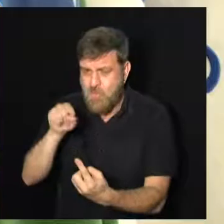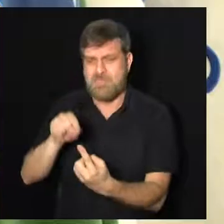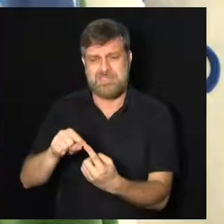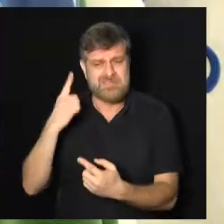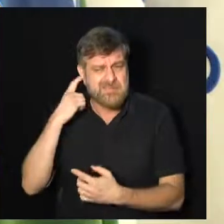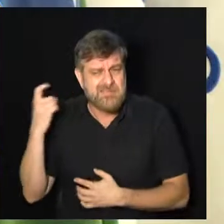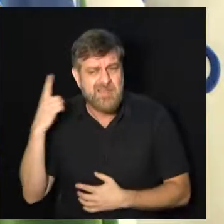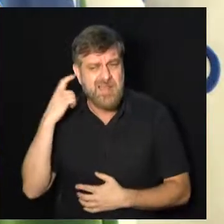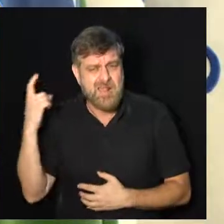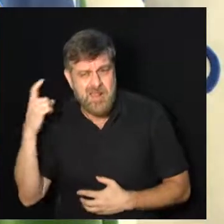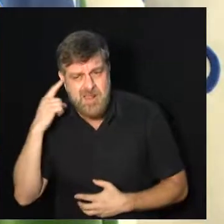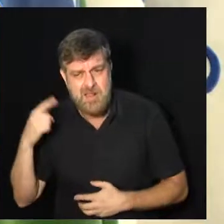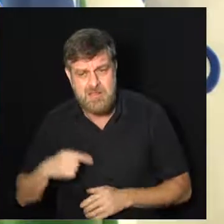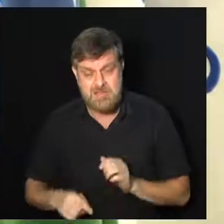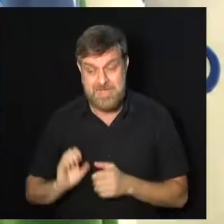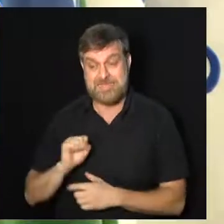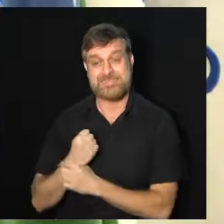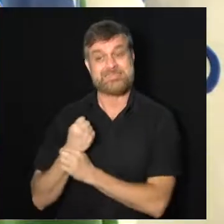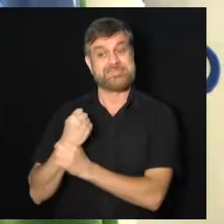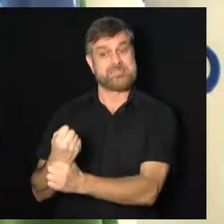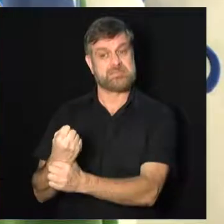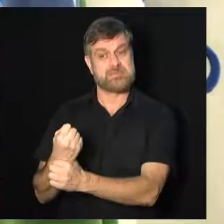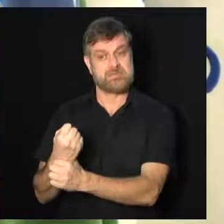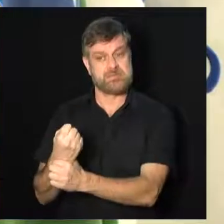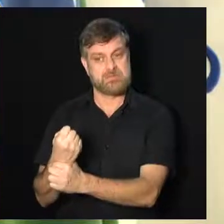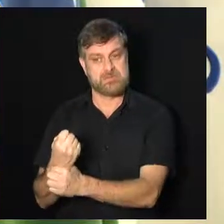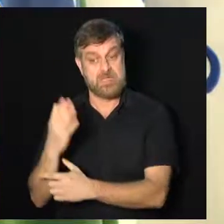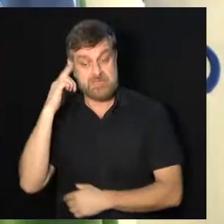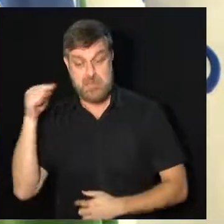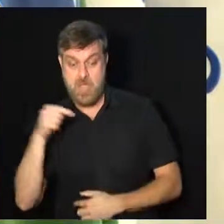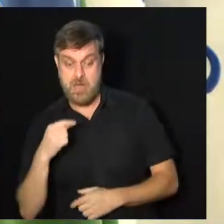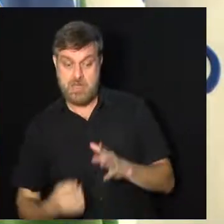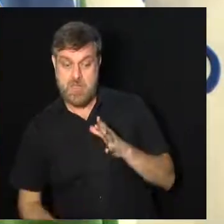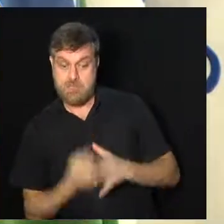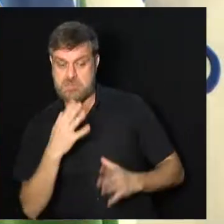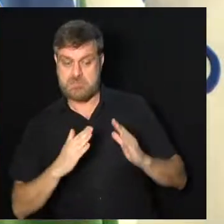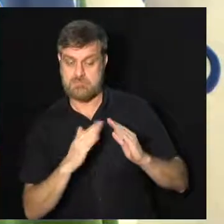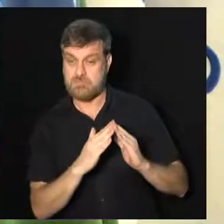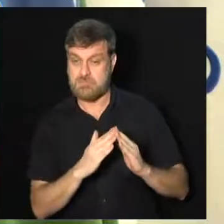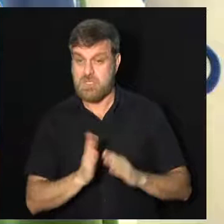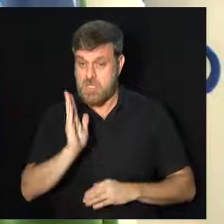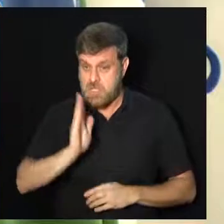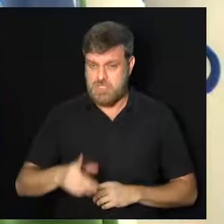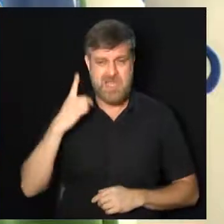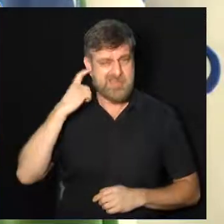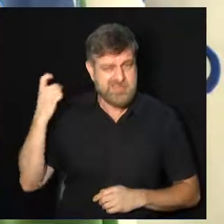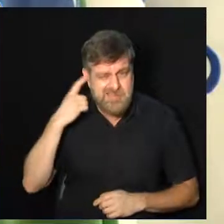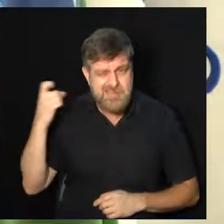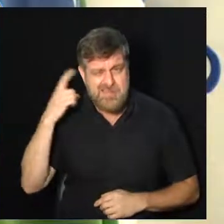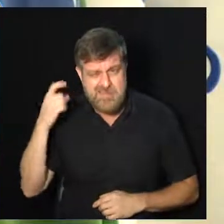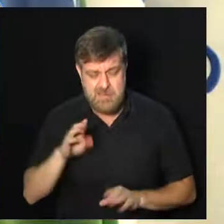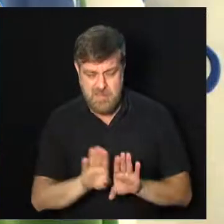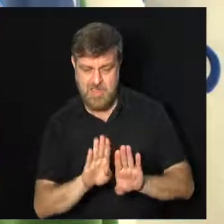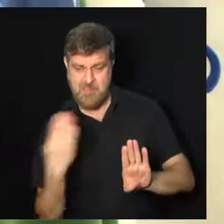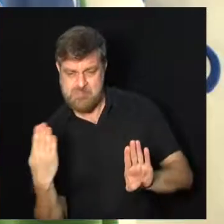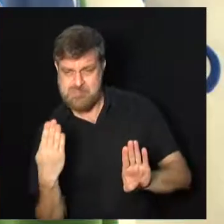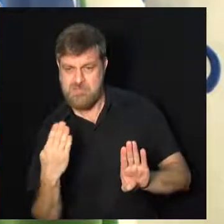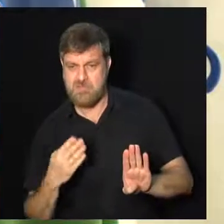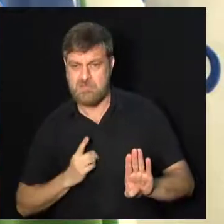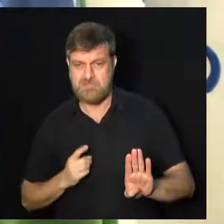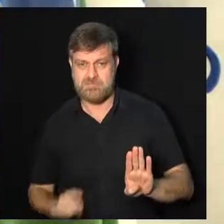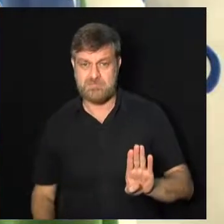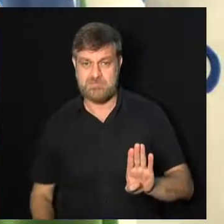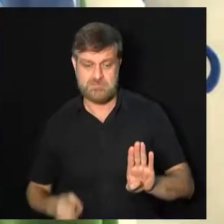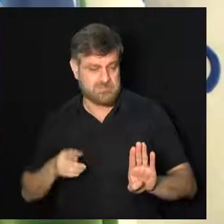alarme? É garantir a segurança do imóvel. E uma vez que Se o imóvel for arrombado, disparado o